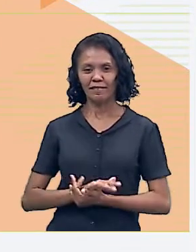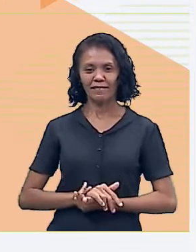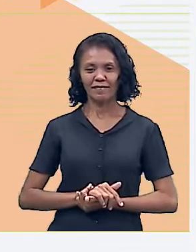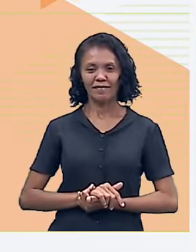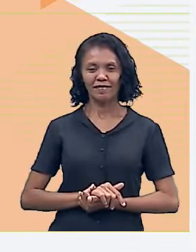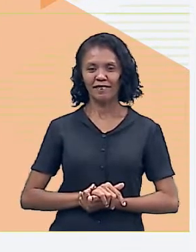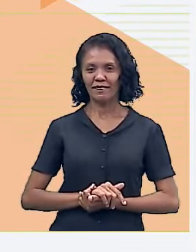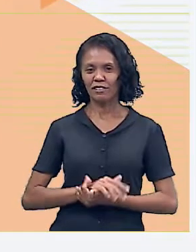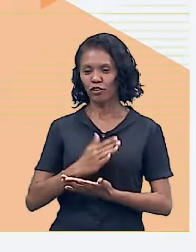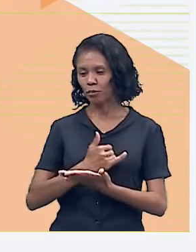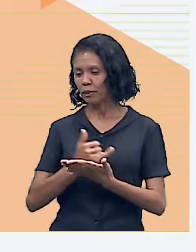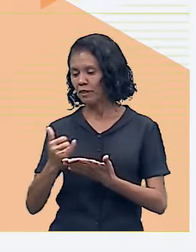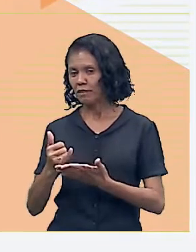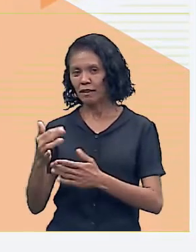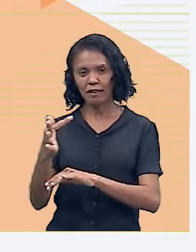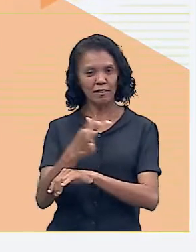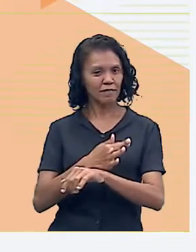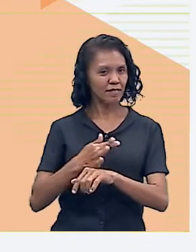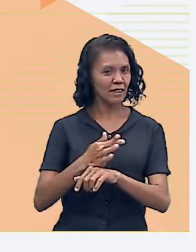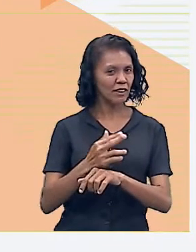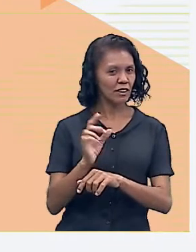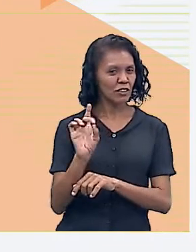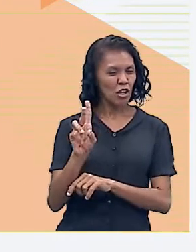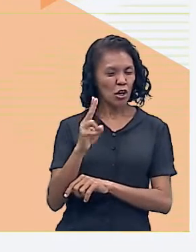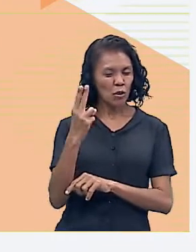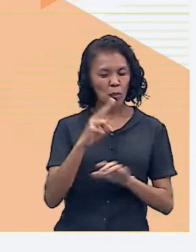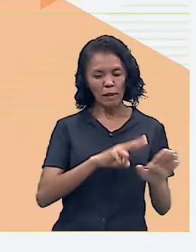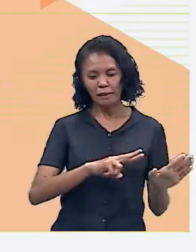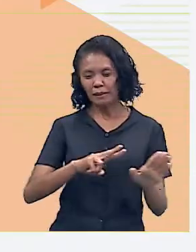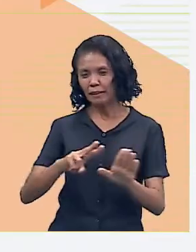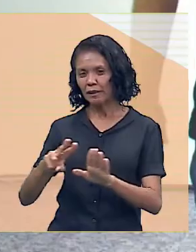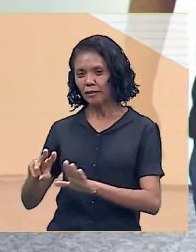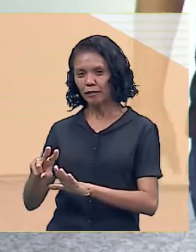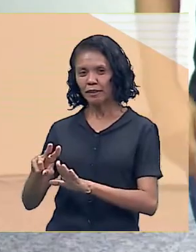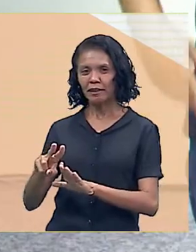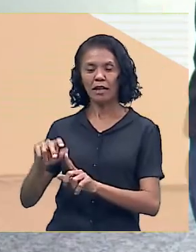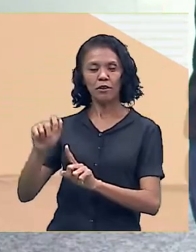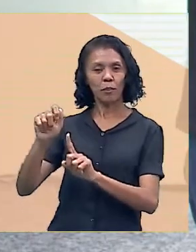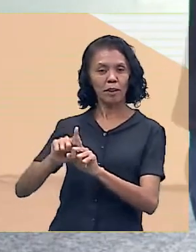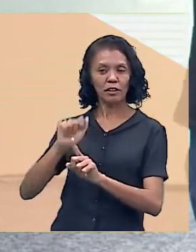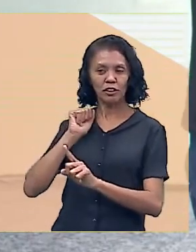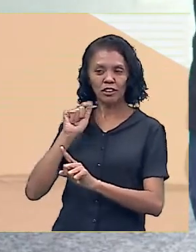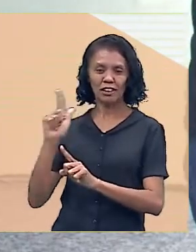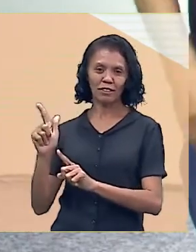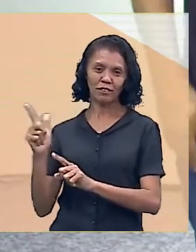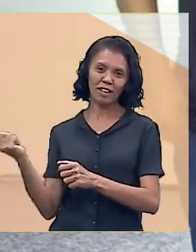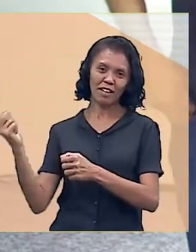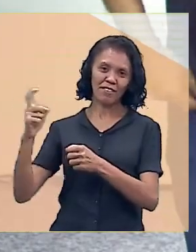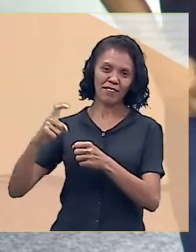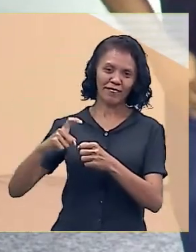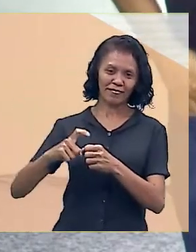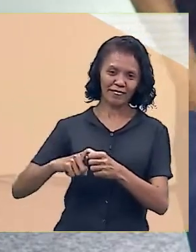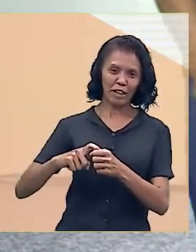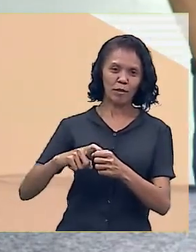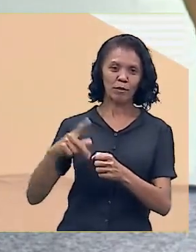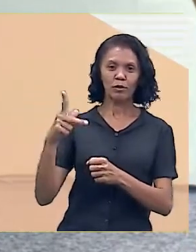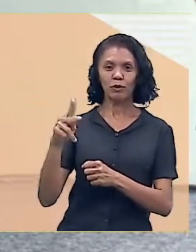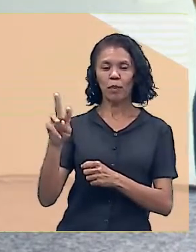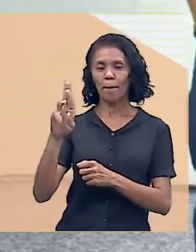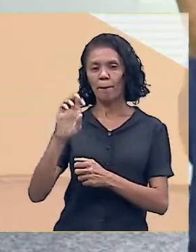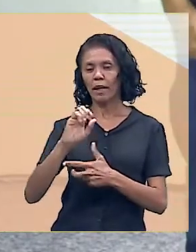aí de férias aí duas semaninhas mas logo em agosto a gente retorna com pré nem na estrada né